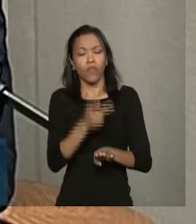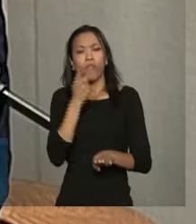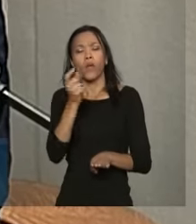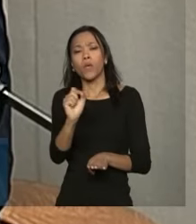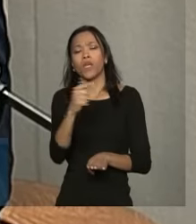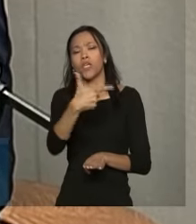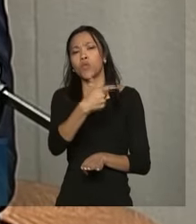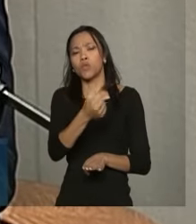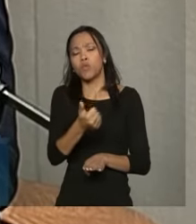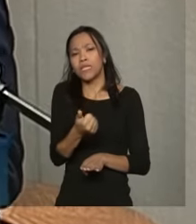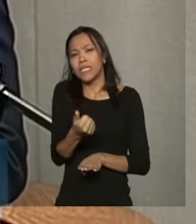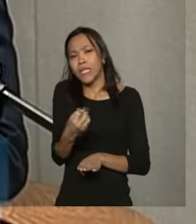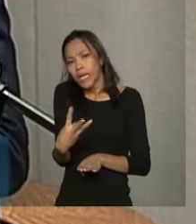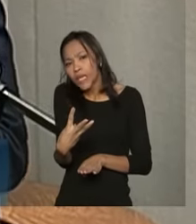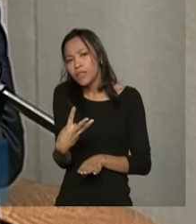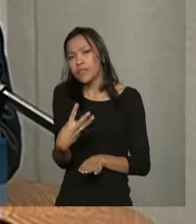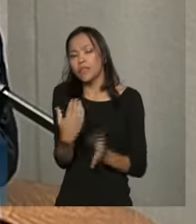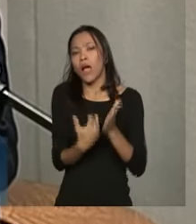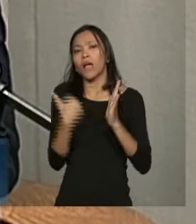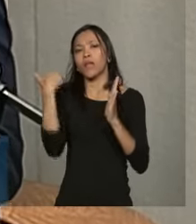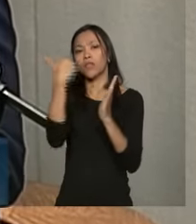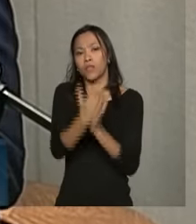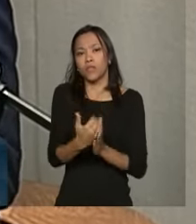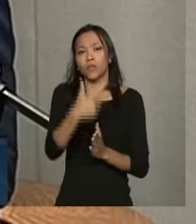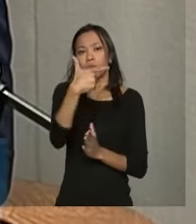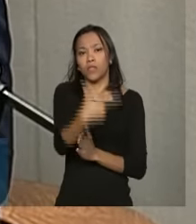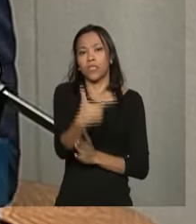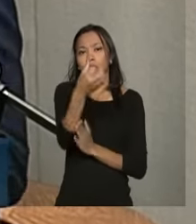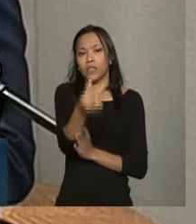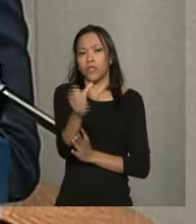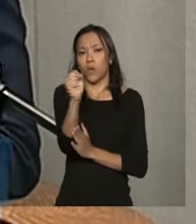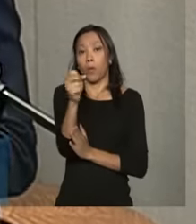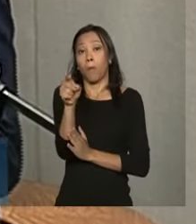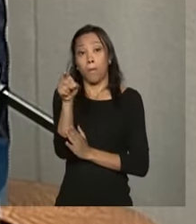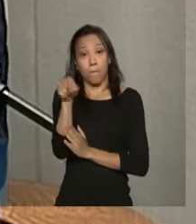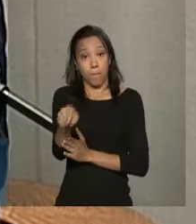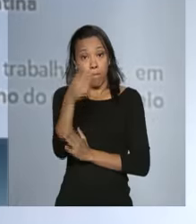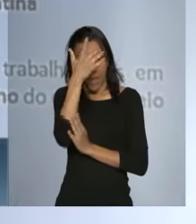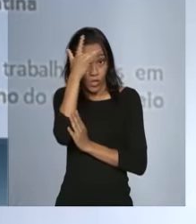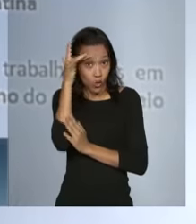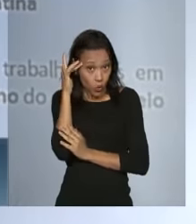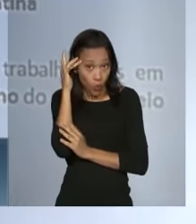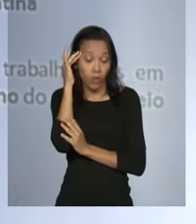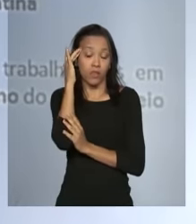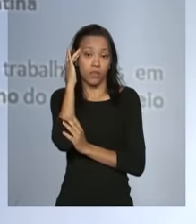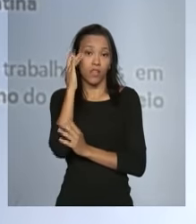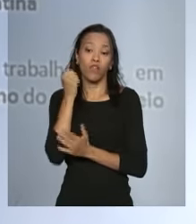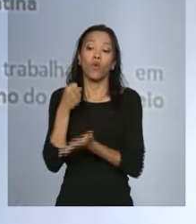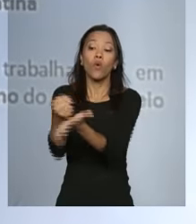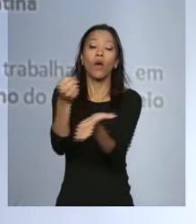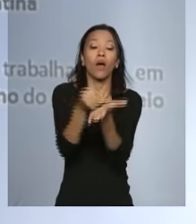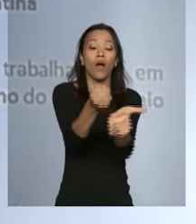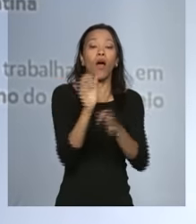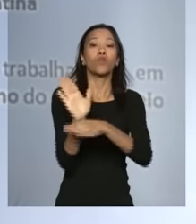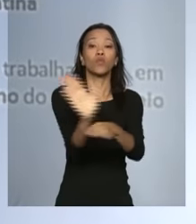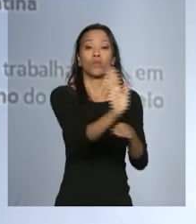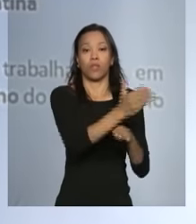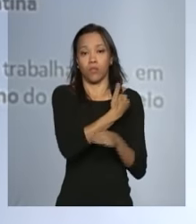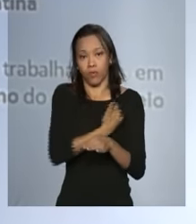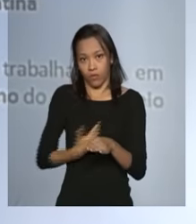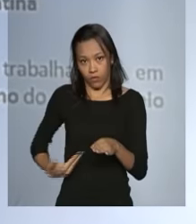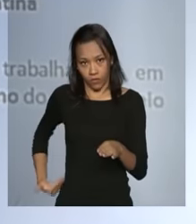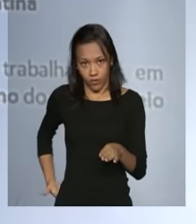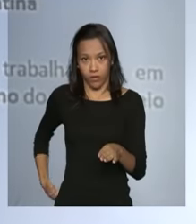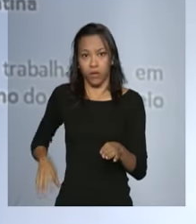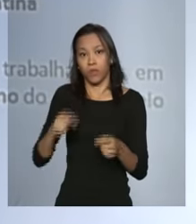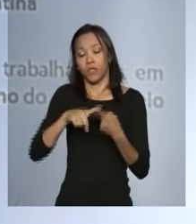houve um crescimento para 278 pessoas eh resgatadas Imigrantes resgatados os países de origem